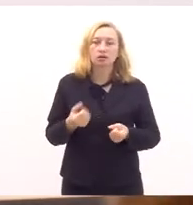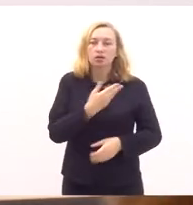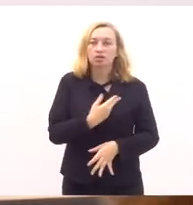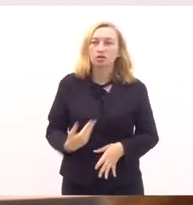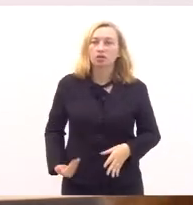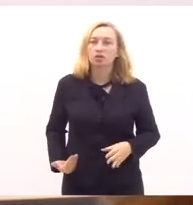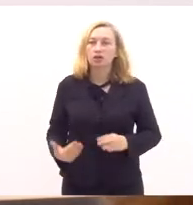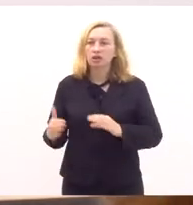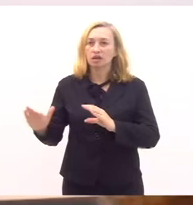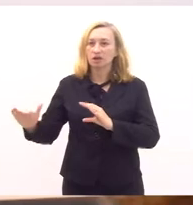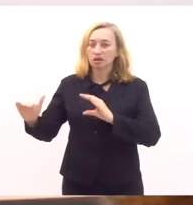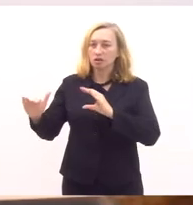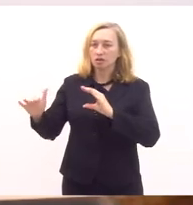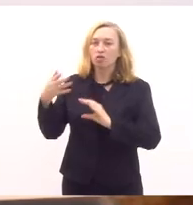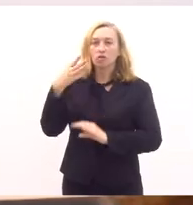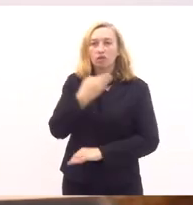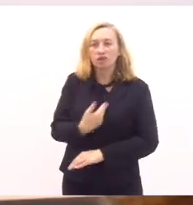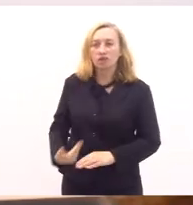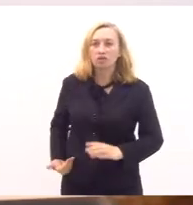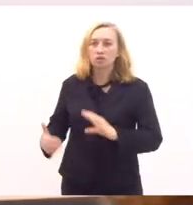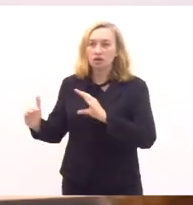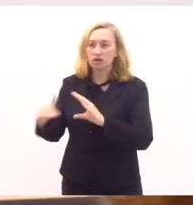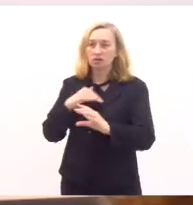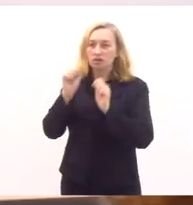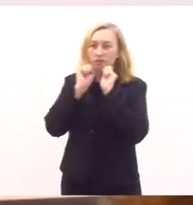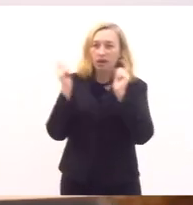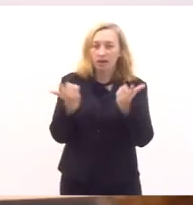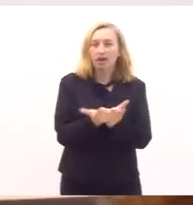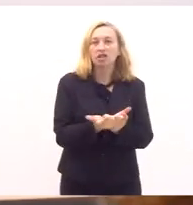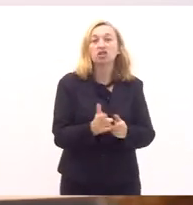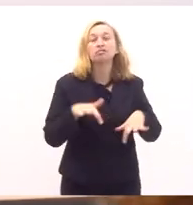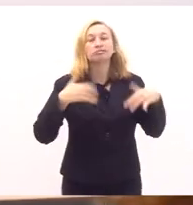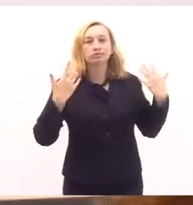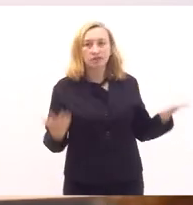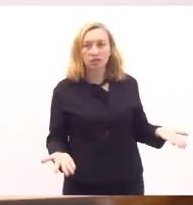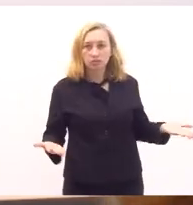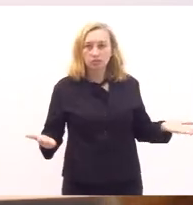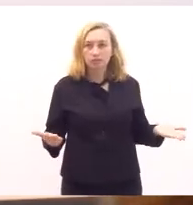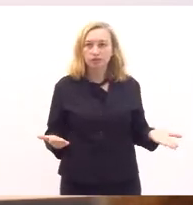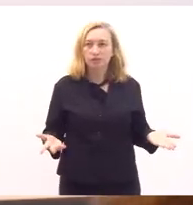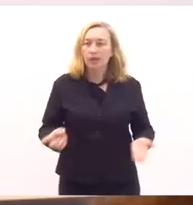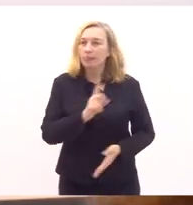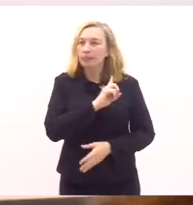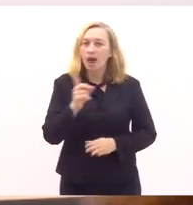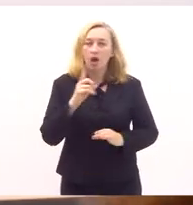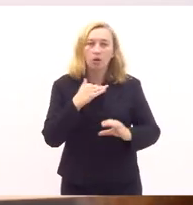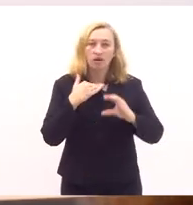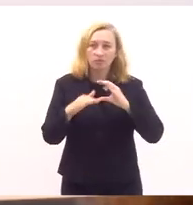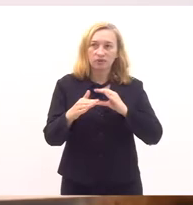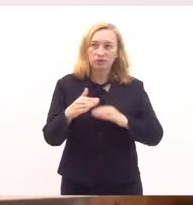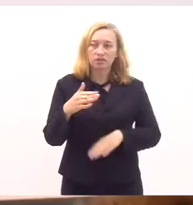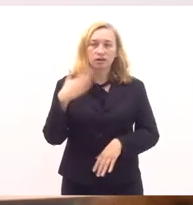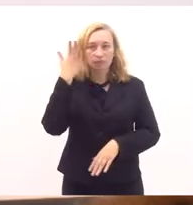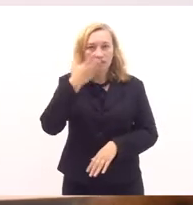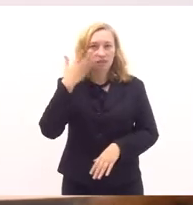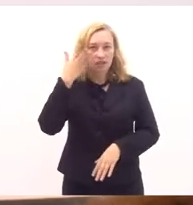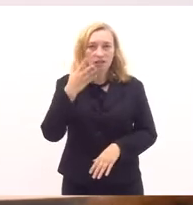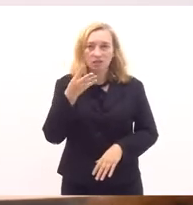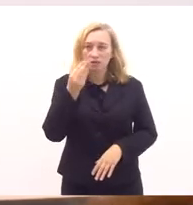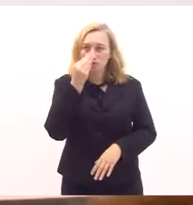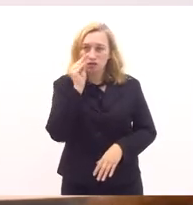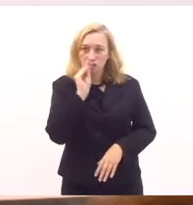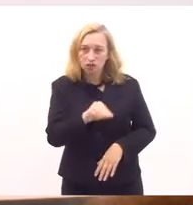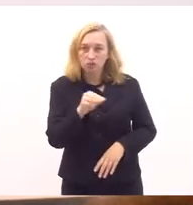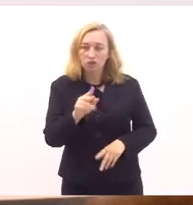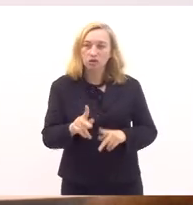governador envie essa mensagem para a Alerje. Então, o não envio da mensagem é um desrespeito